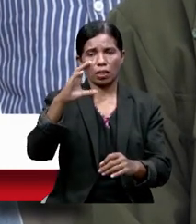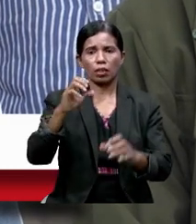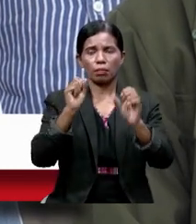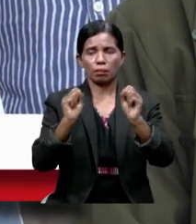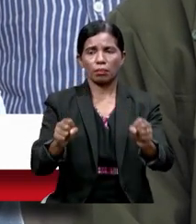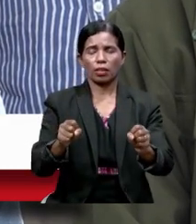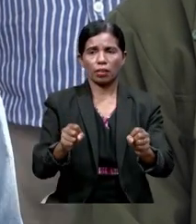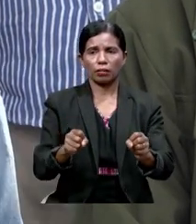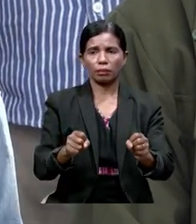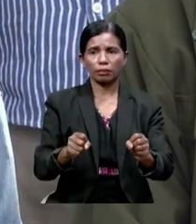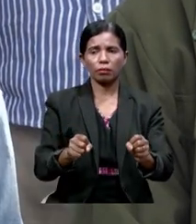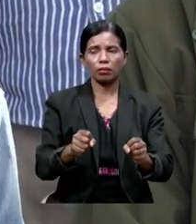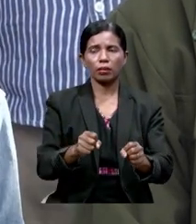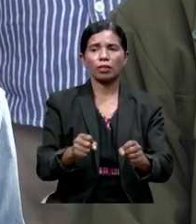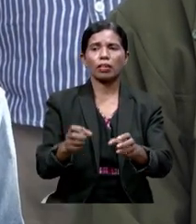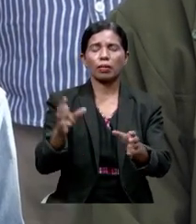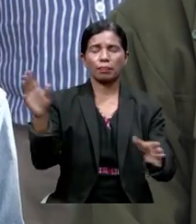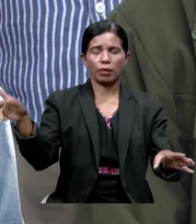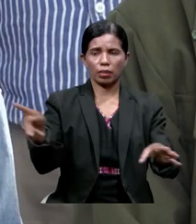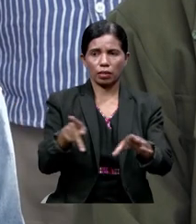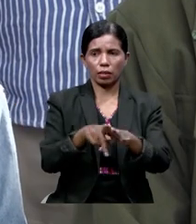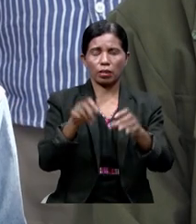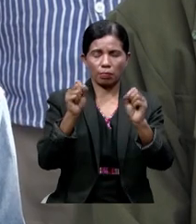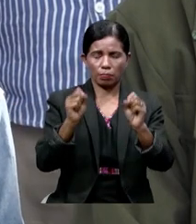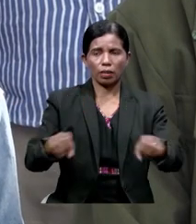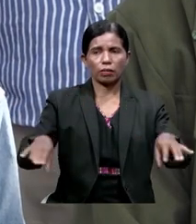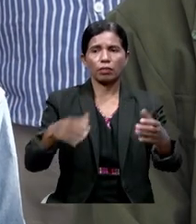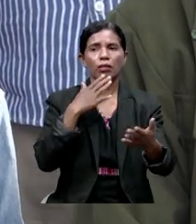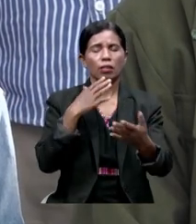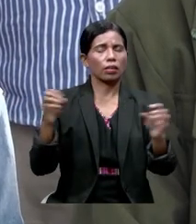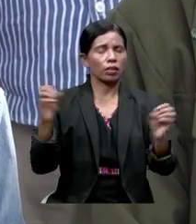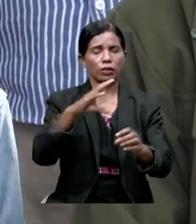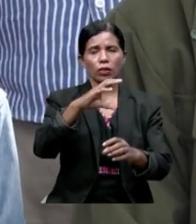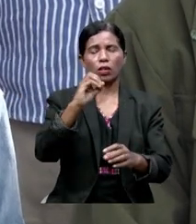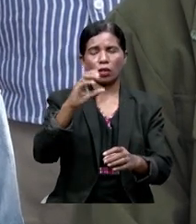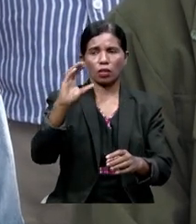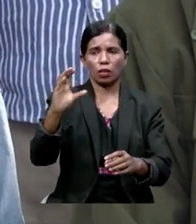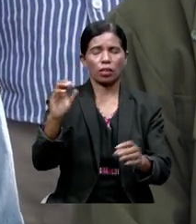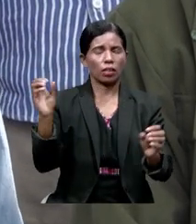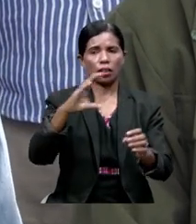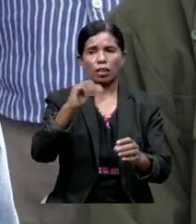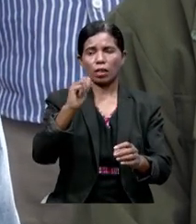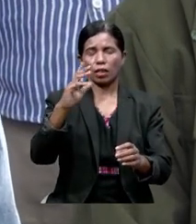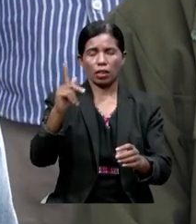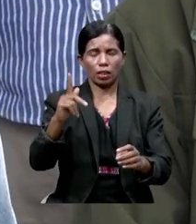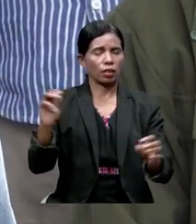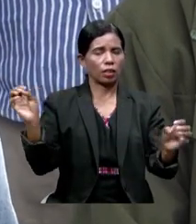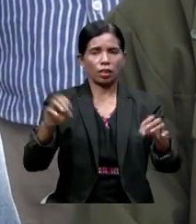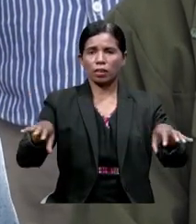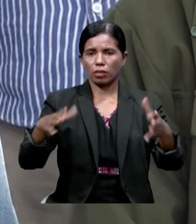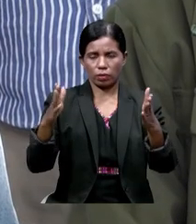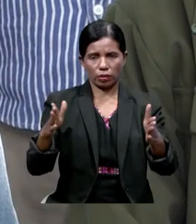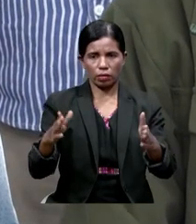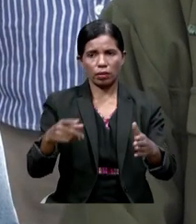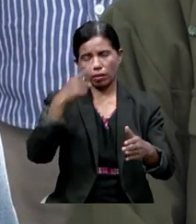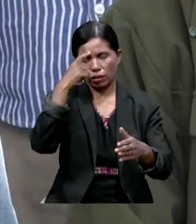a linha presença, o CAC foi em Bele funciona. Se lá o comissário, o CAC lá funciona. Linha de serviço de liga